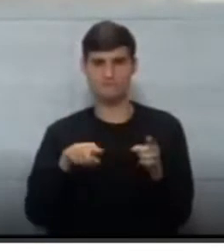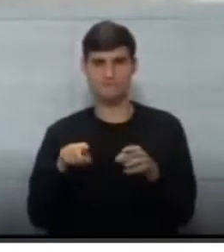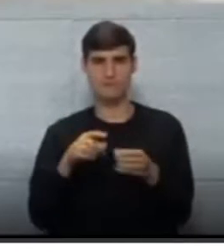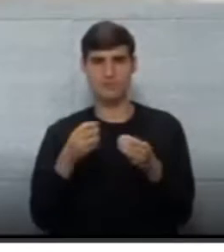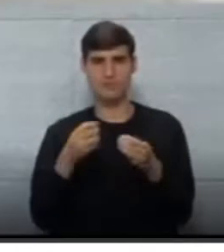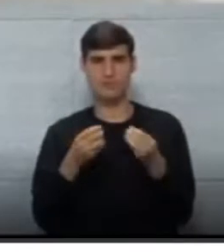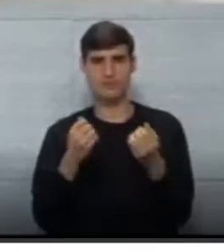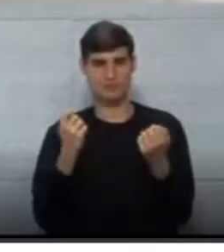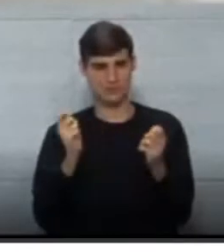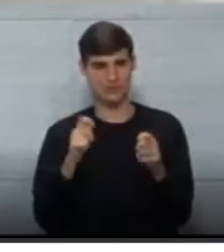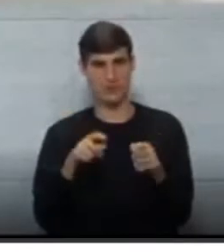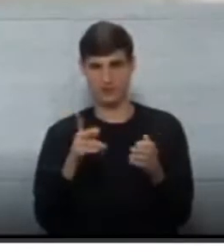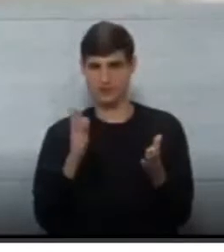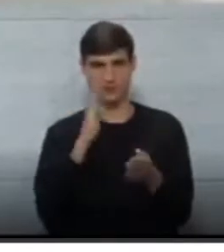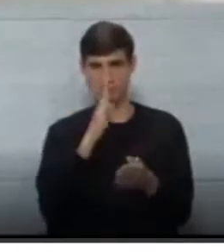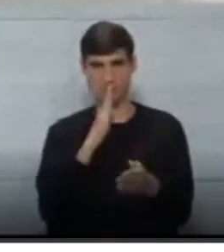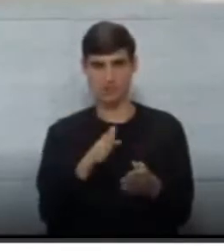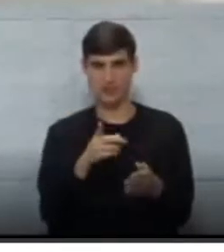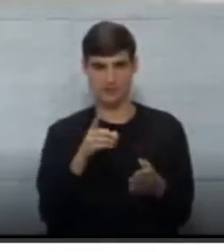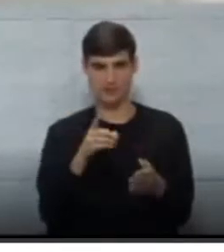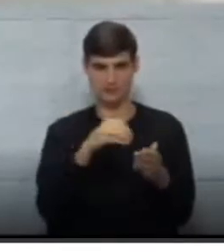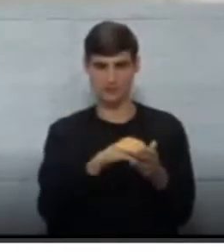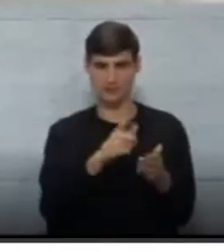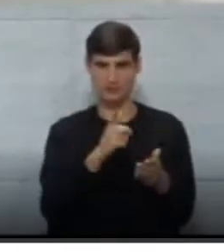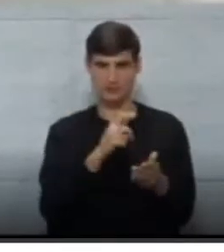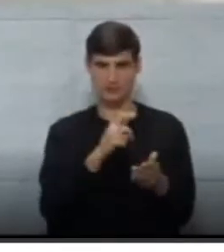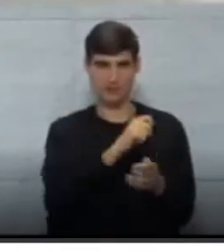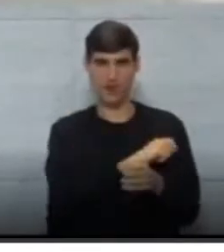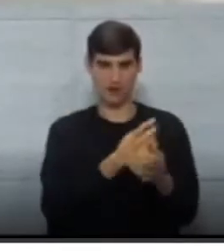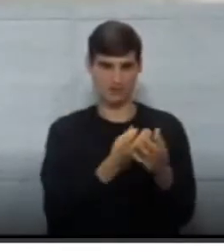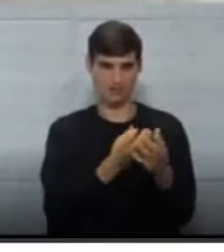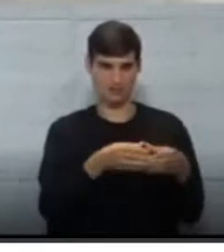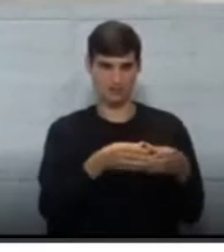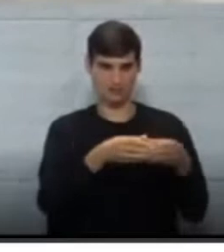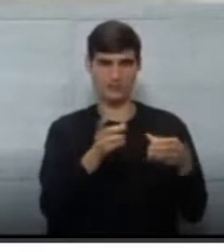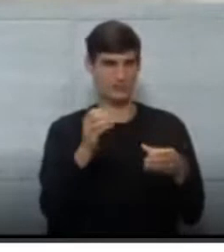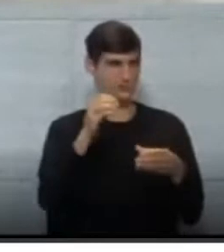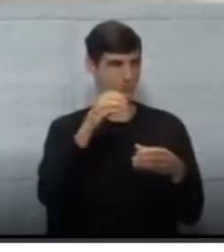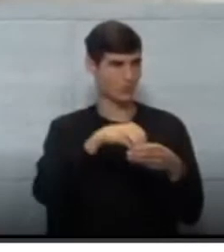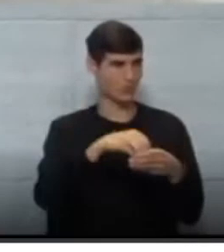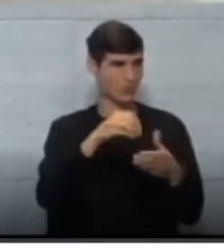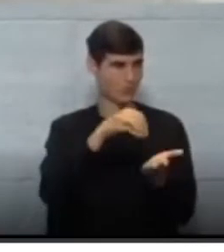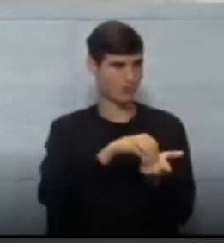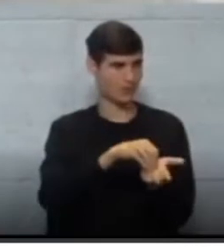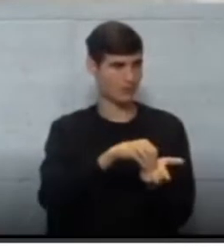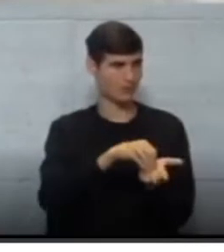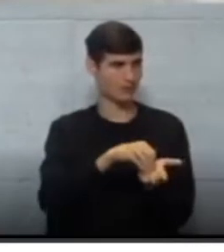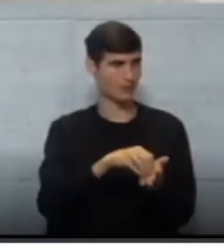Driehaus? A gente pode colocar ela direto no álcool 70 e deixar por um tempo.